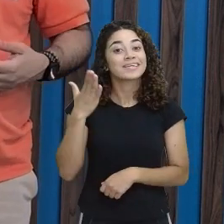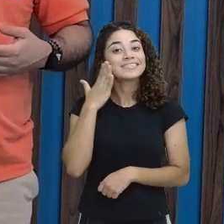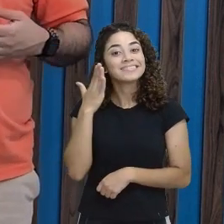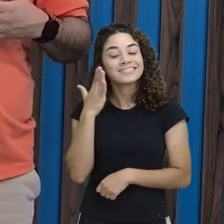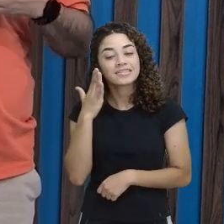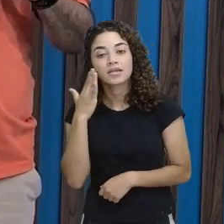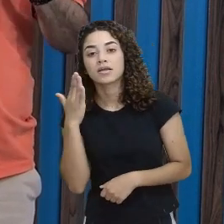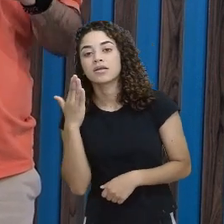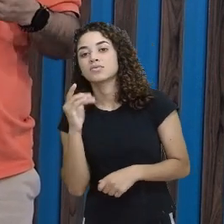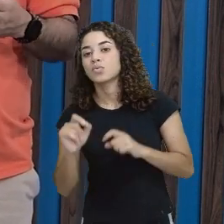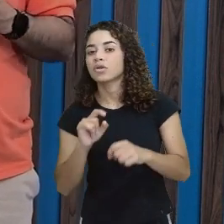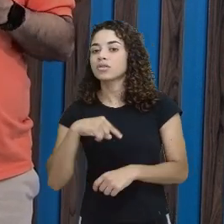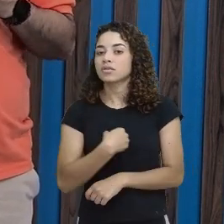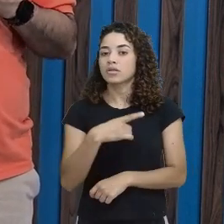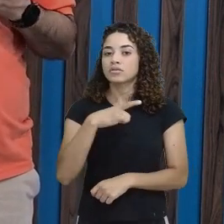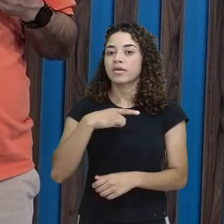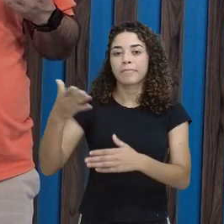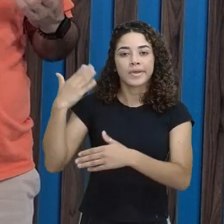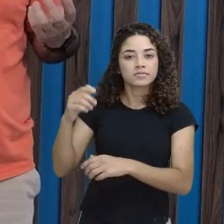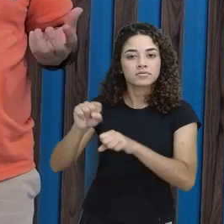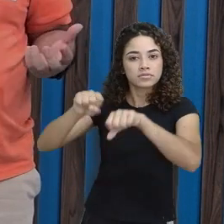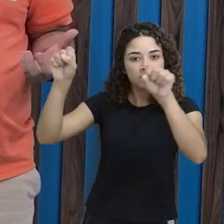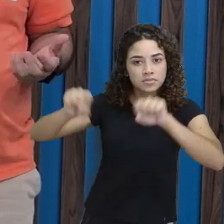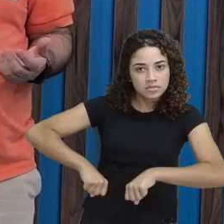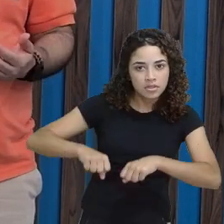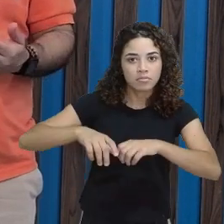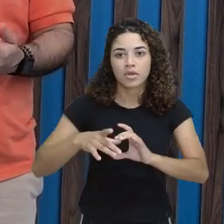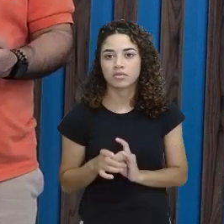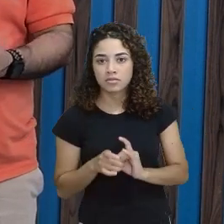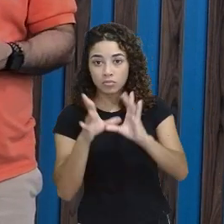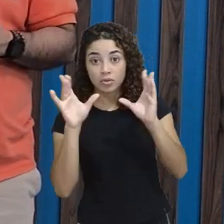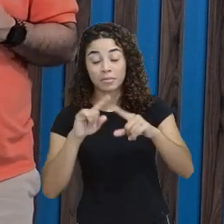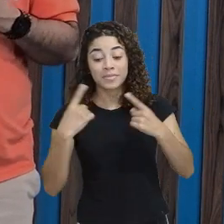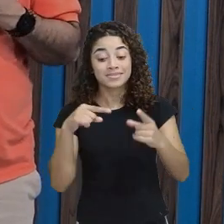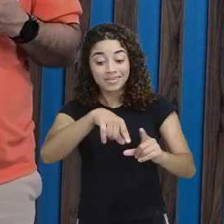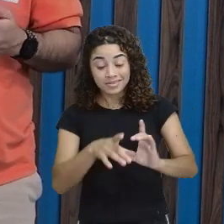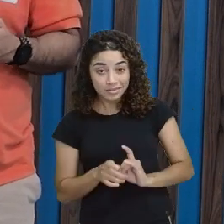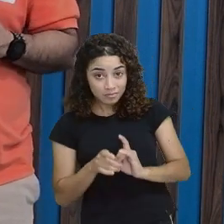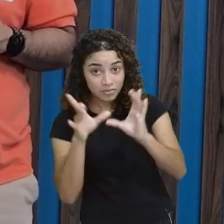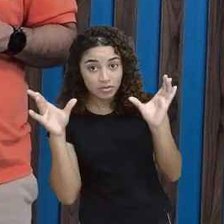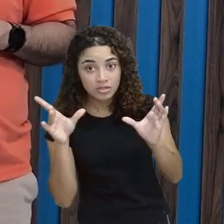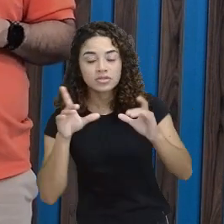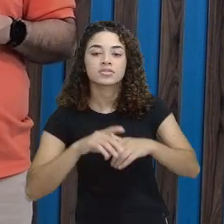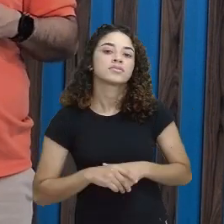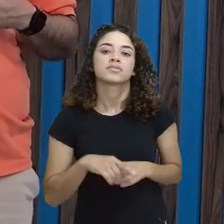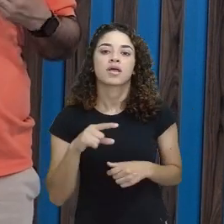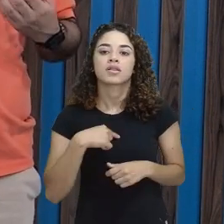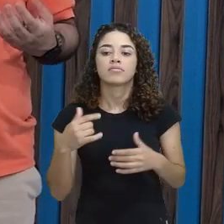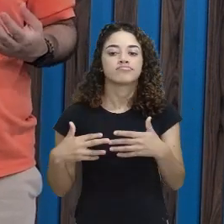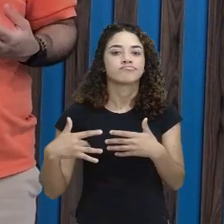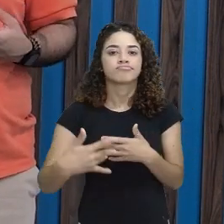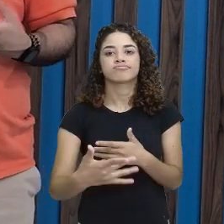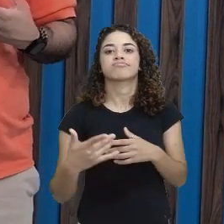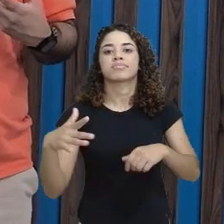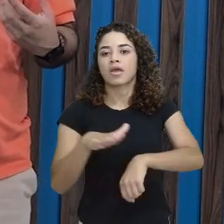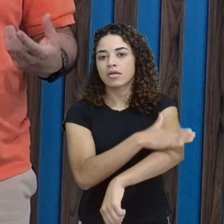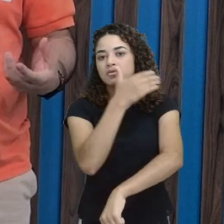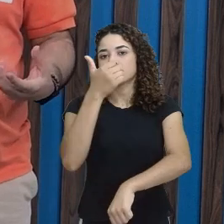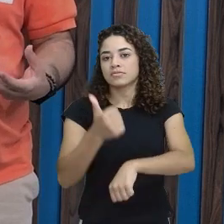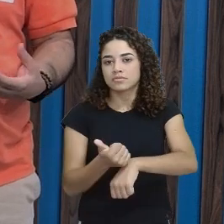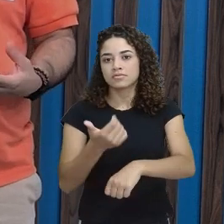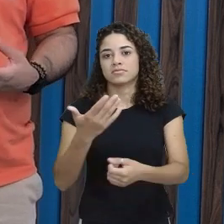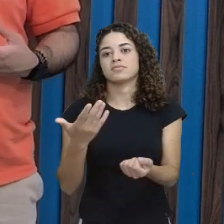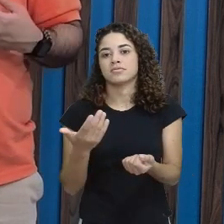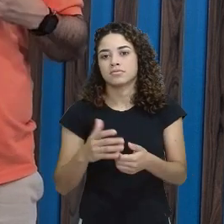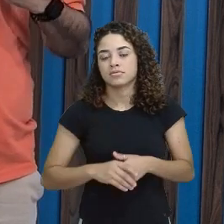entende que a gente tinha ali um sistema democrático e essa democracia ela foi golpeada, ela foi